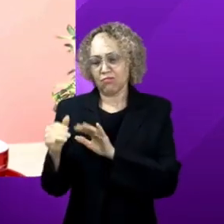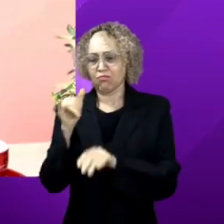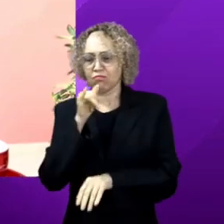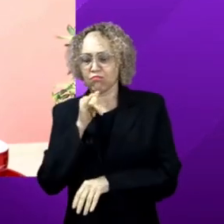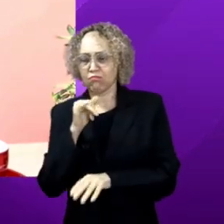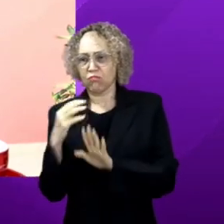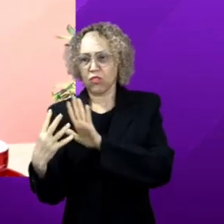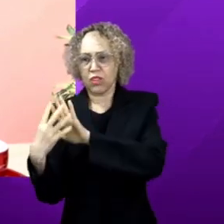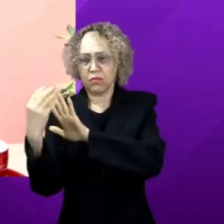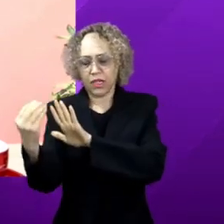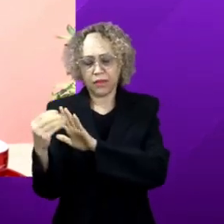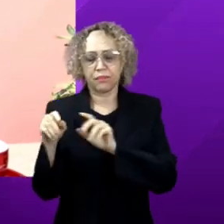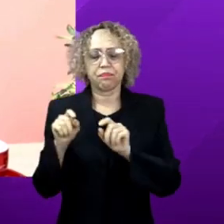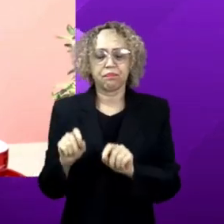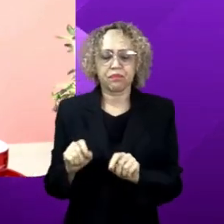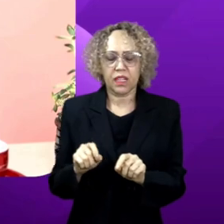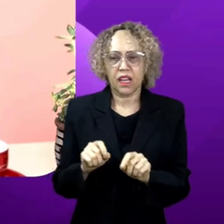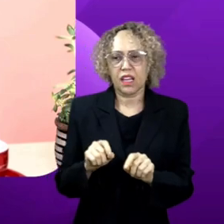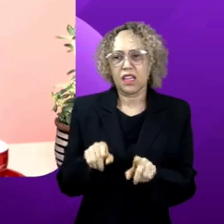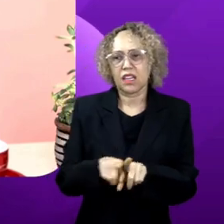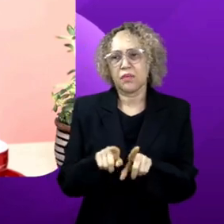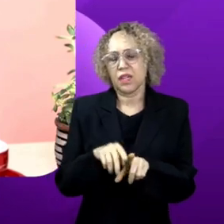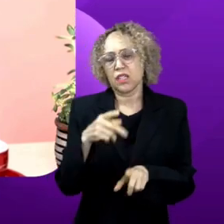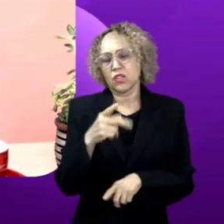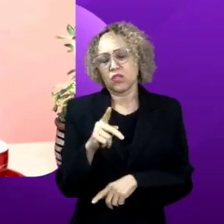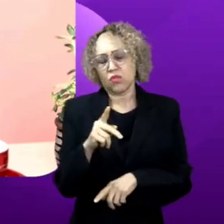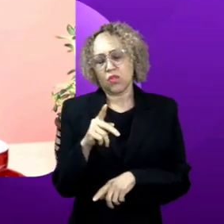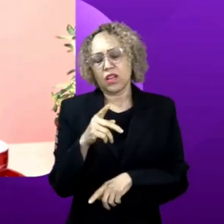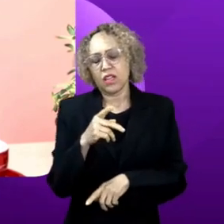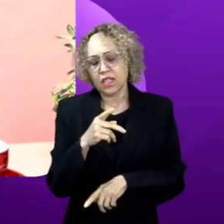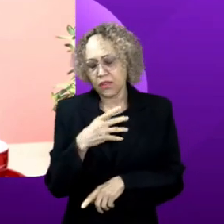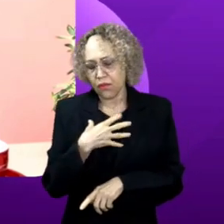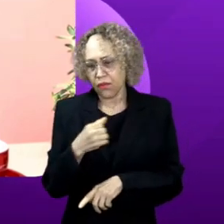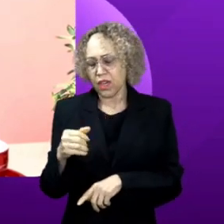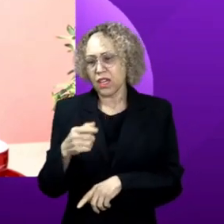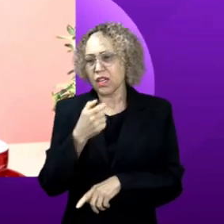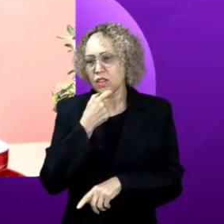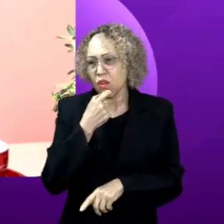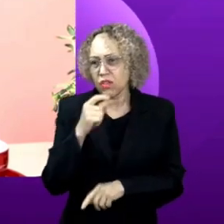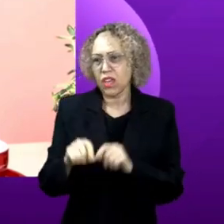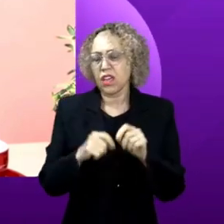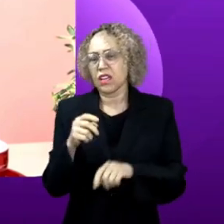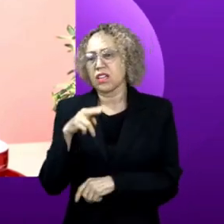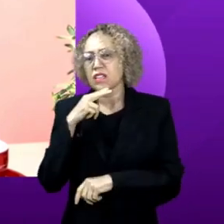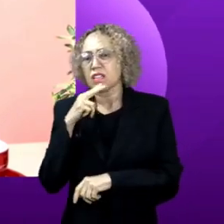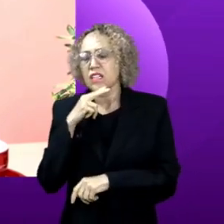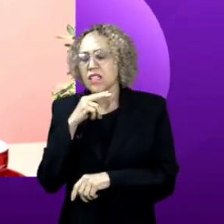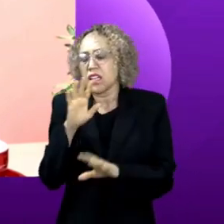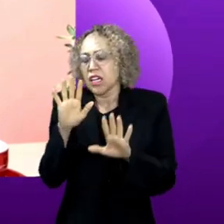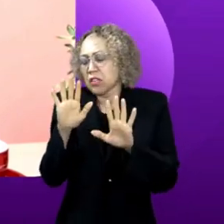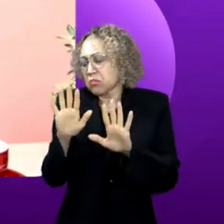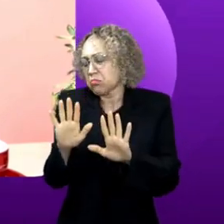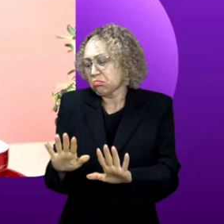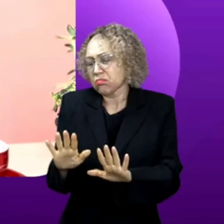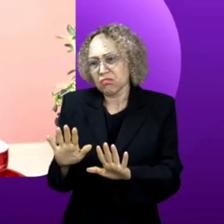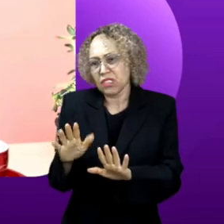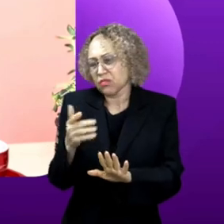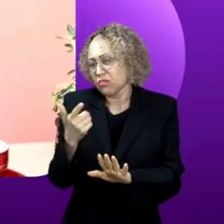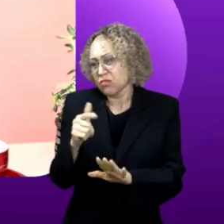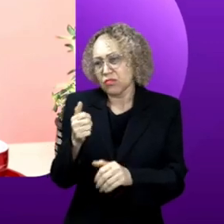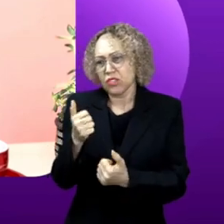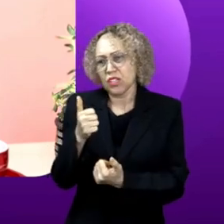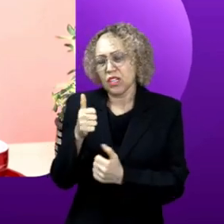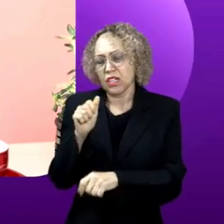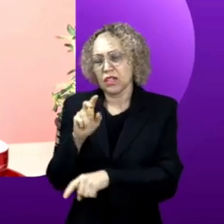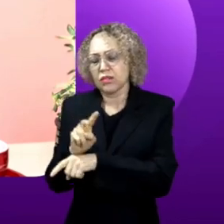filhas solteironas e de seus netos desamparados. Jane jamais conheceu o prazer de se deixar flutuar em um